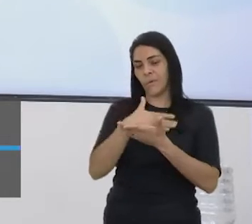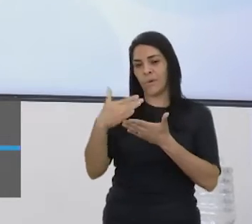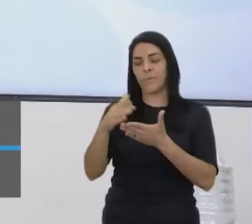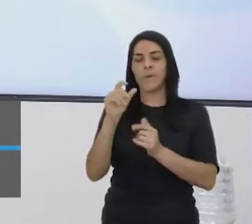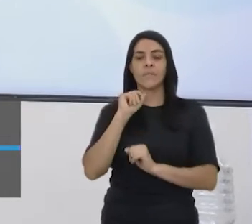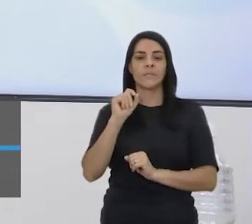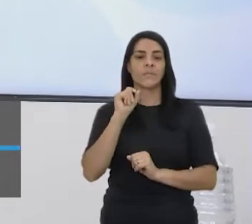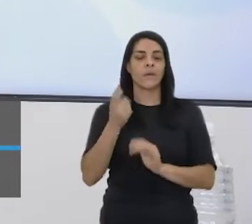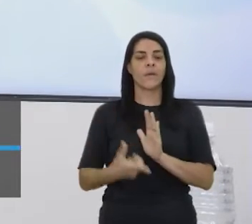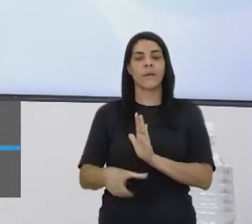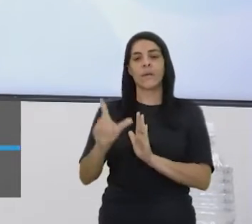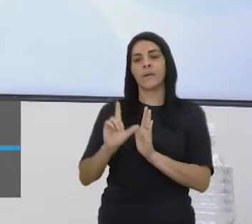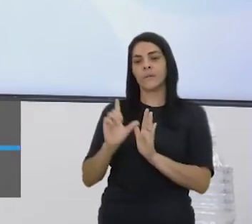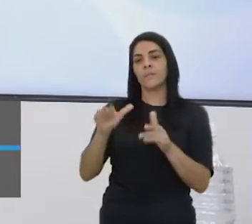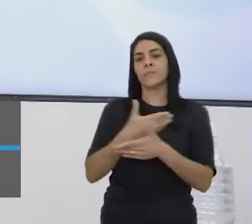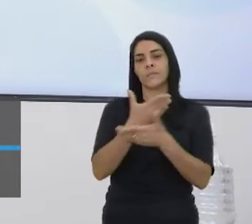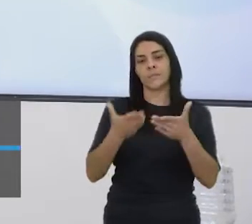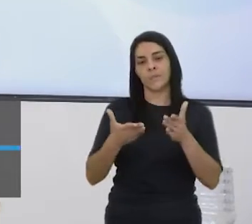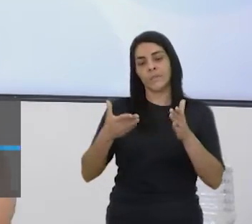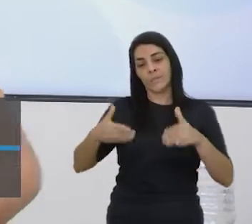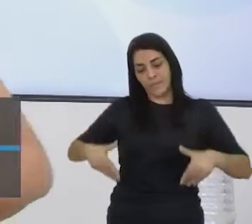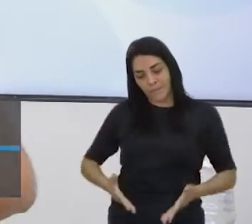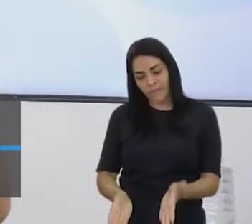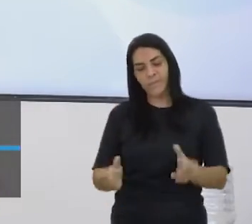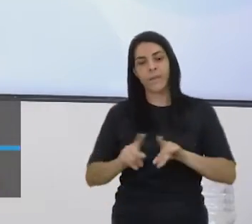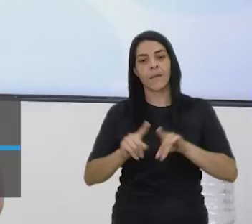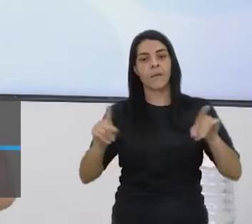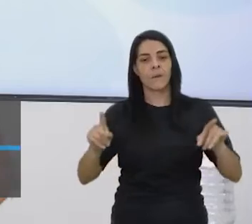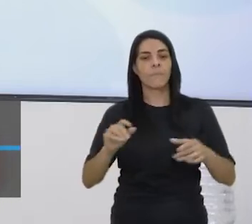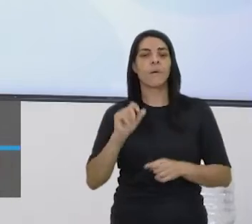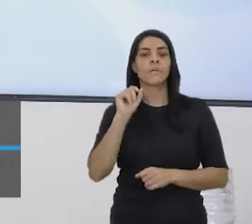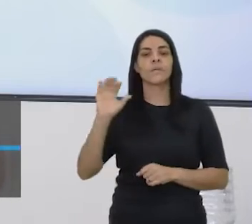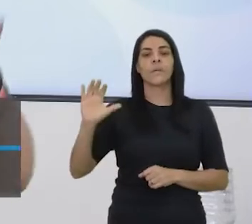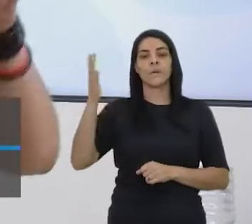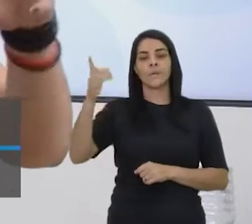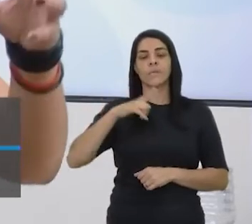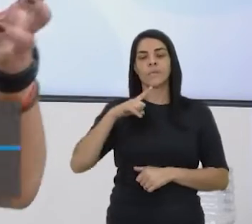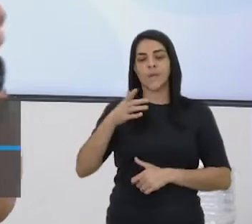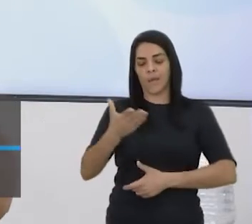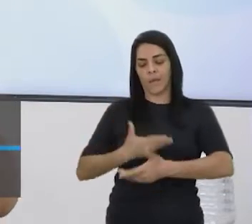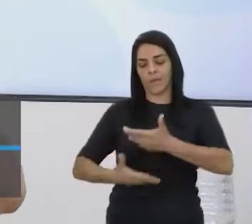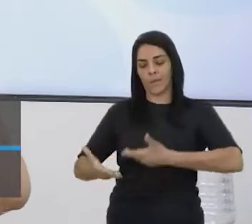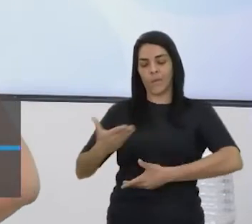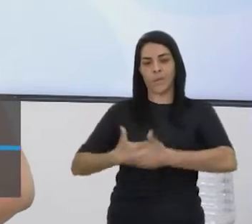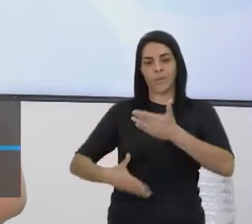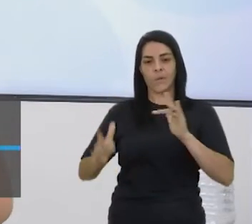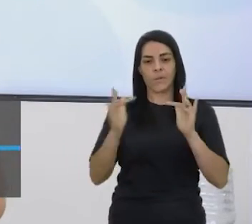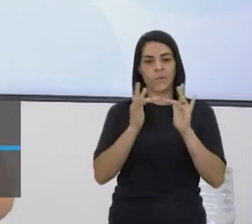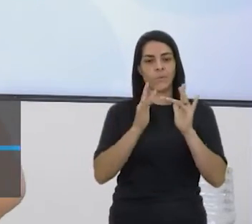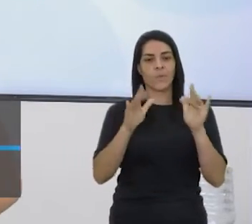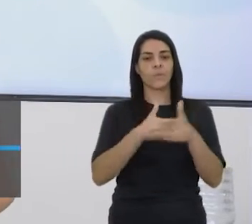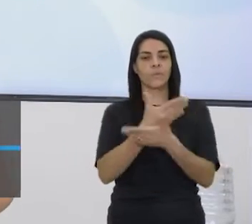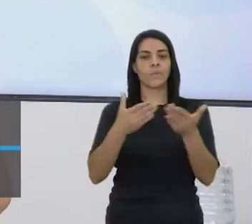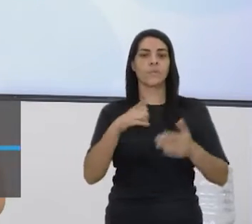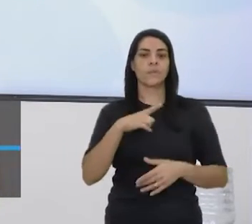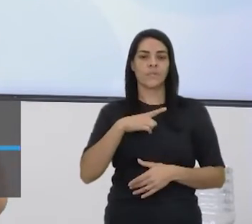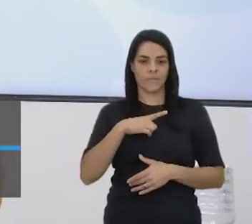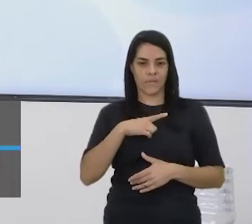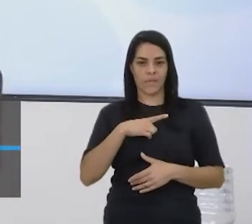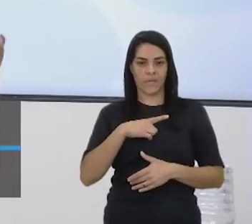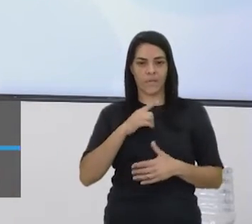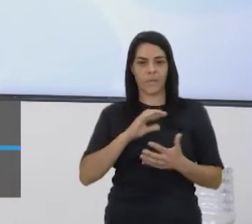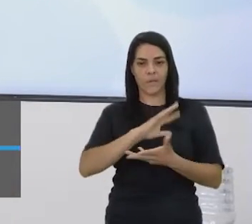antes mesmo da gente nascer Mas ela já começa nessas interações e esse contato que a gente tem com o mundo externo